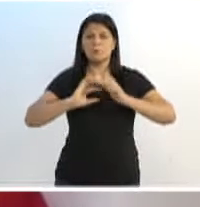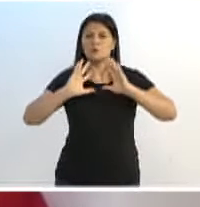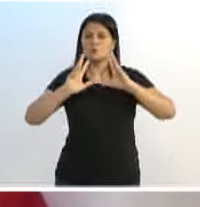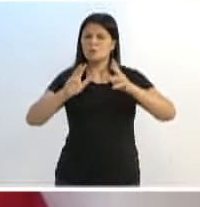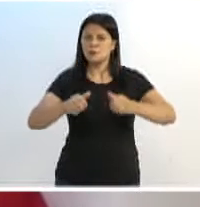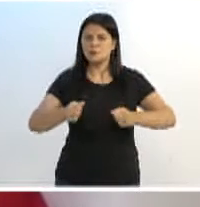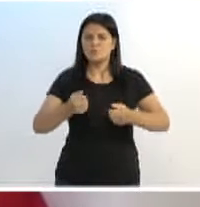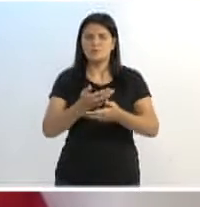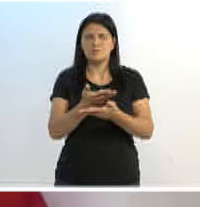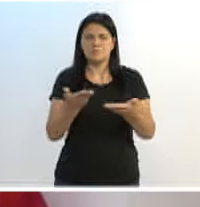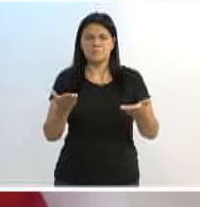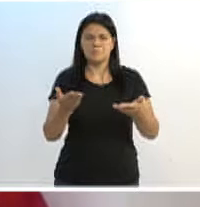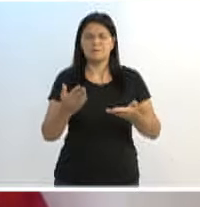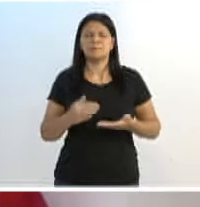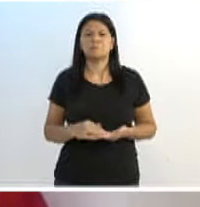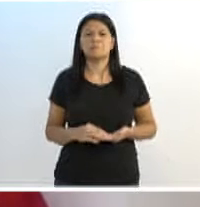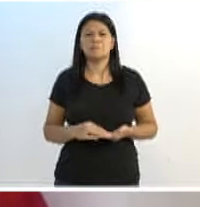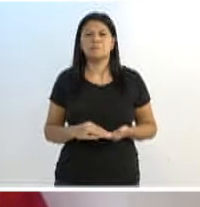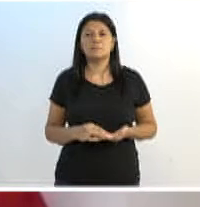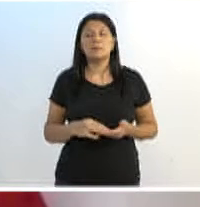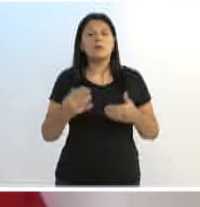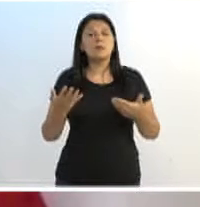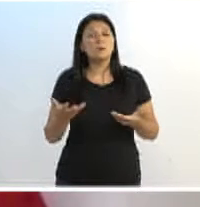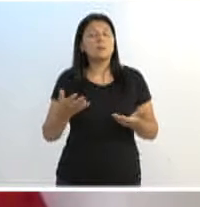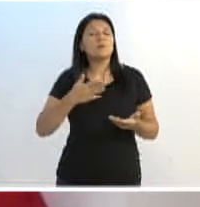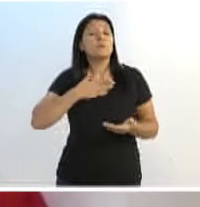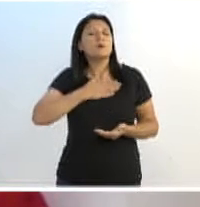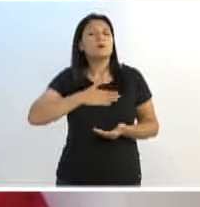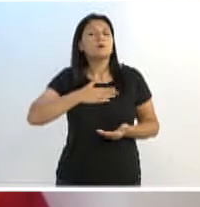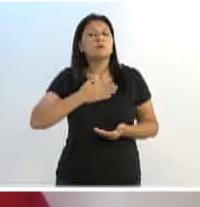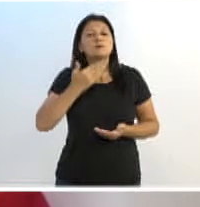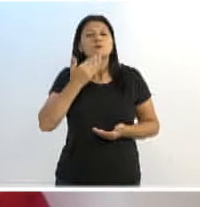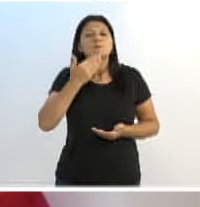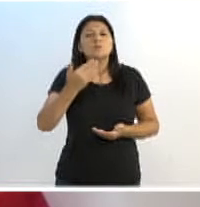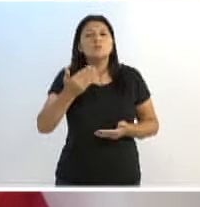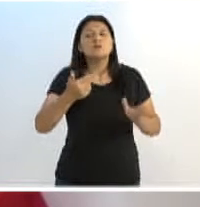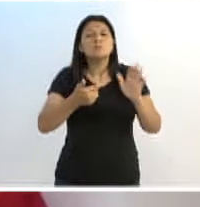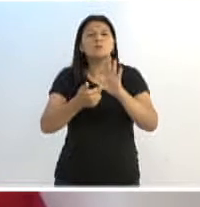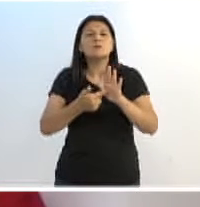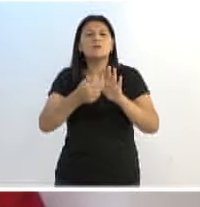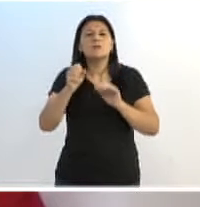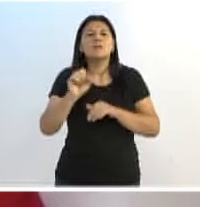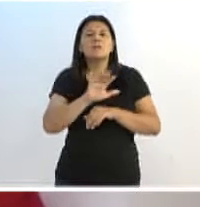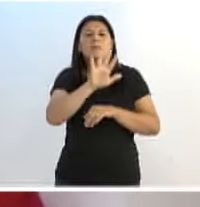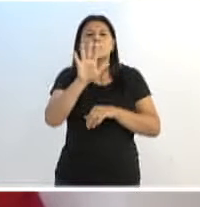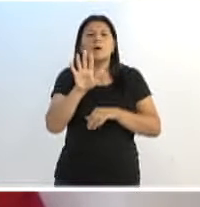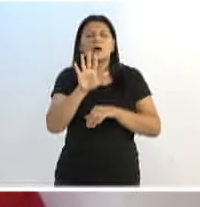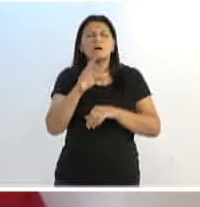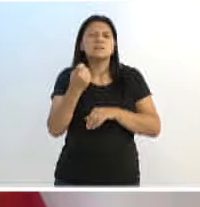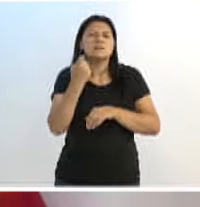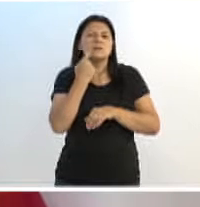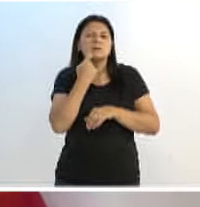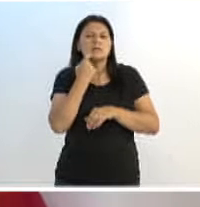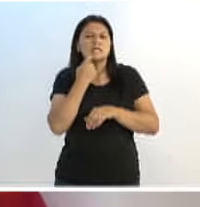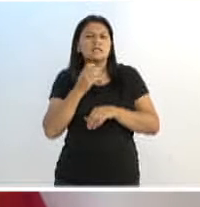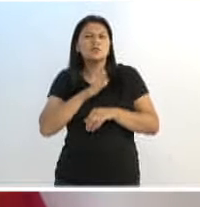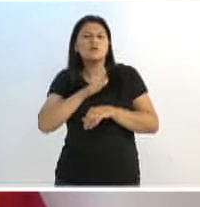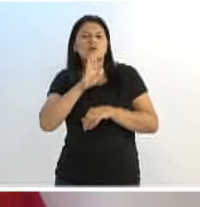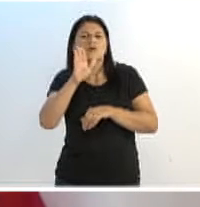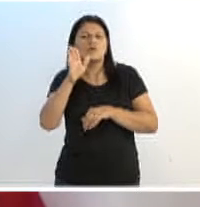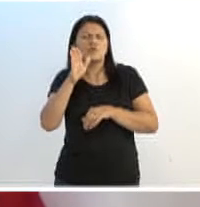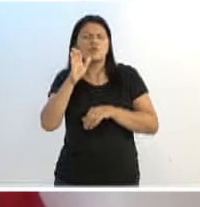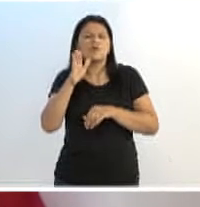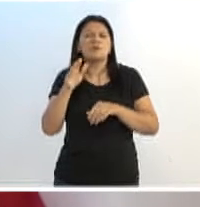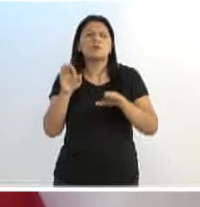muito educada e carinhosa. Primeiro eu gostaria de pedir a gentileza de botar uma imagem. Eu estive na sexta-feira aqui